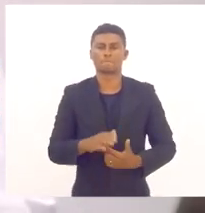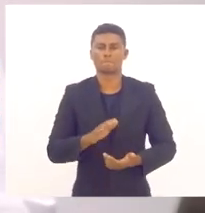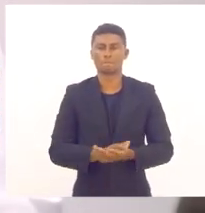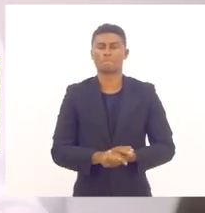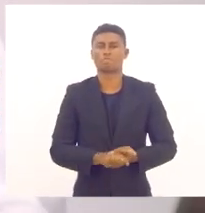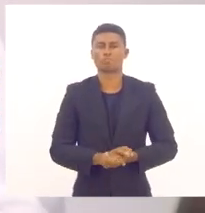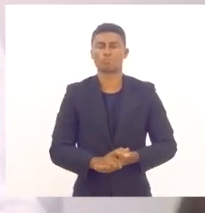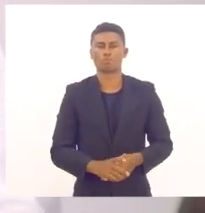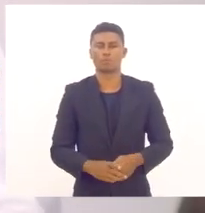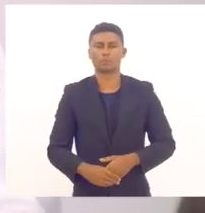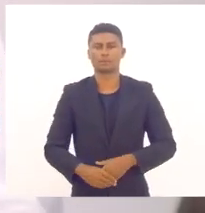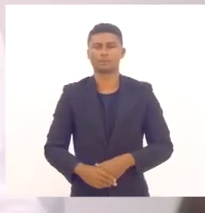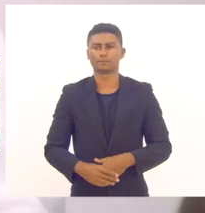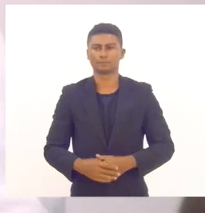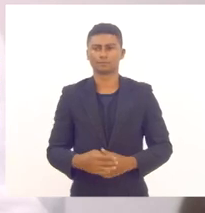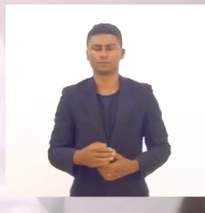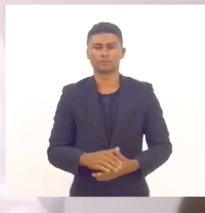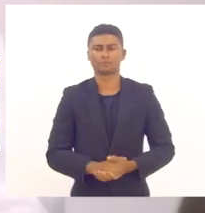à vontade. Bem,